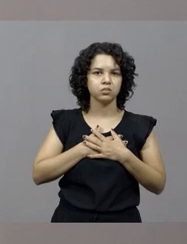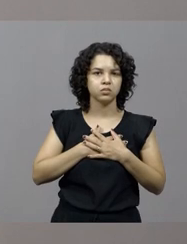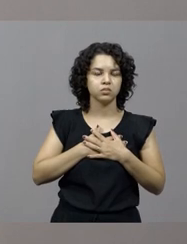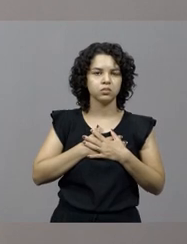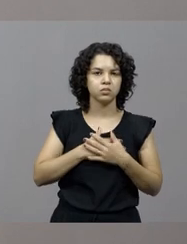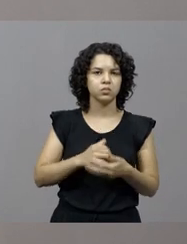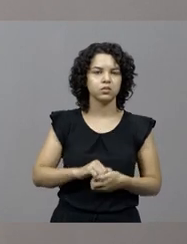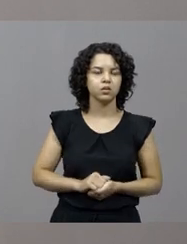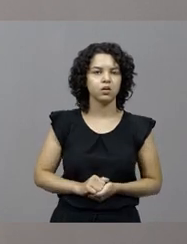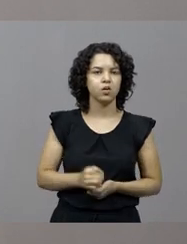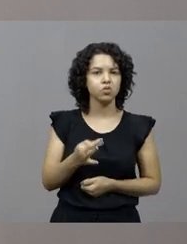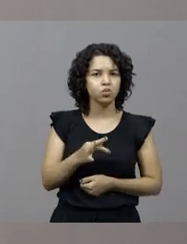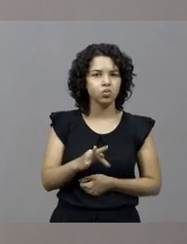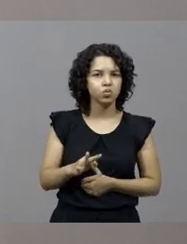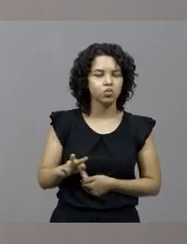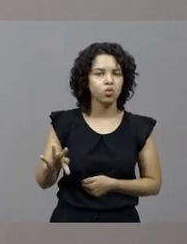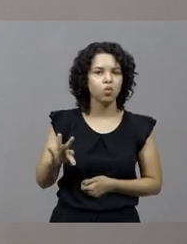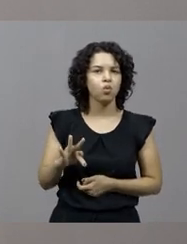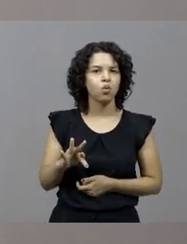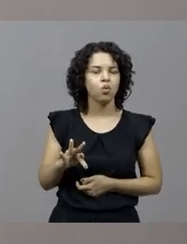lidar com uma dor que nenhum adulto consegue lidar.